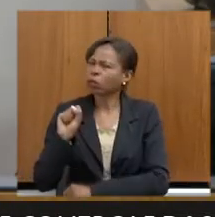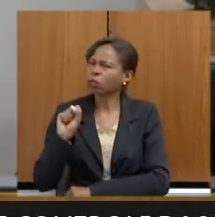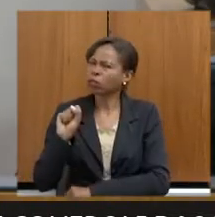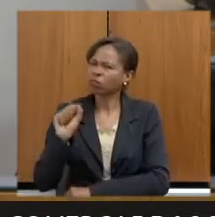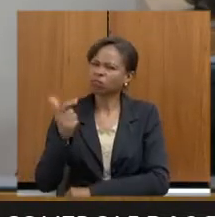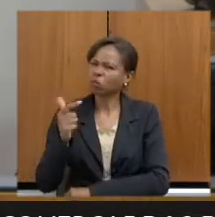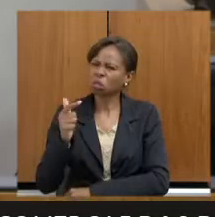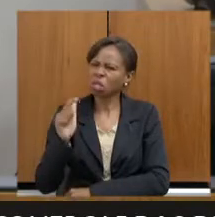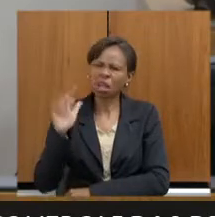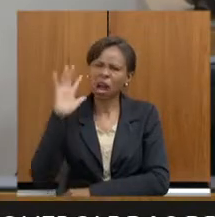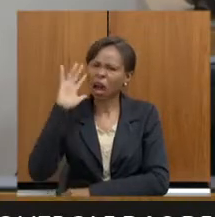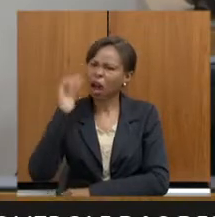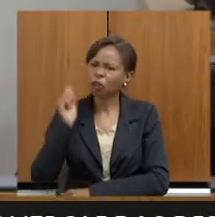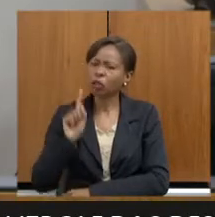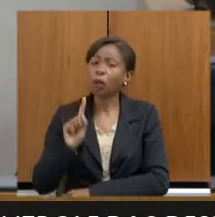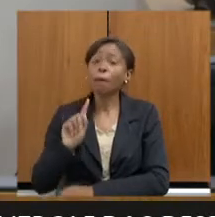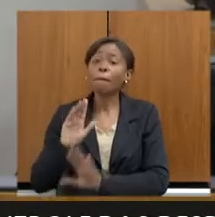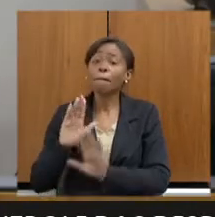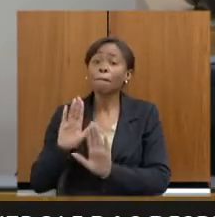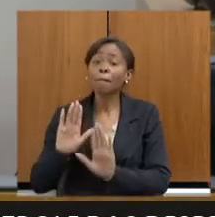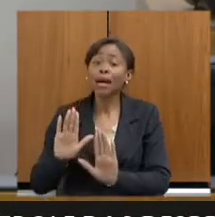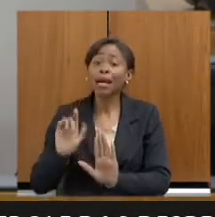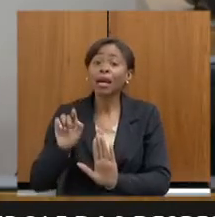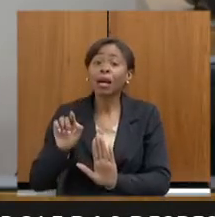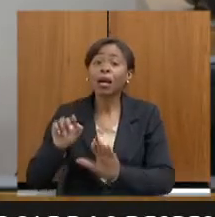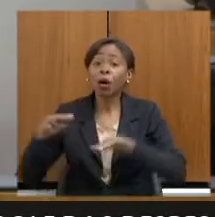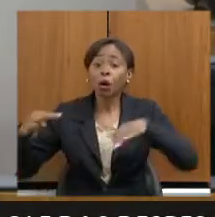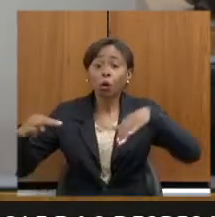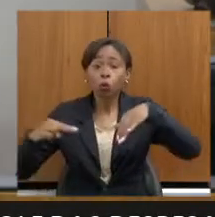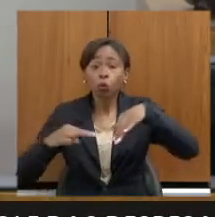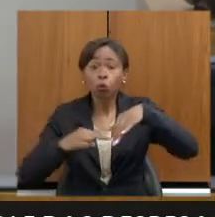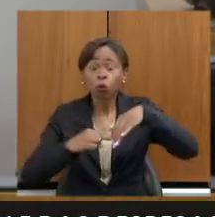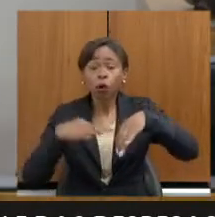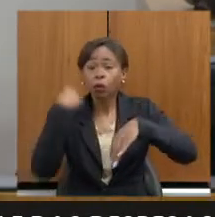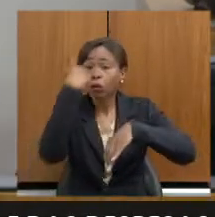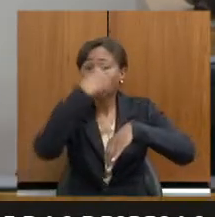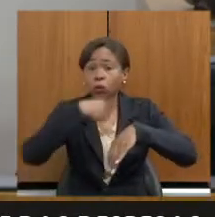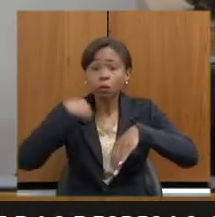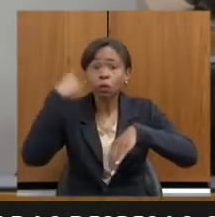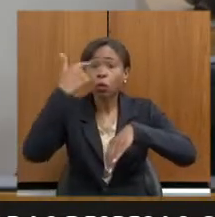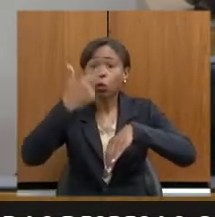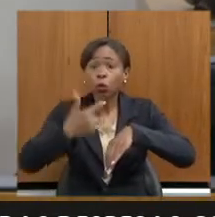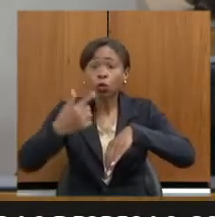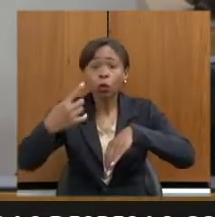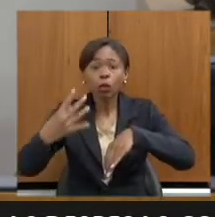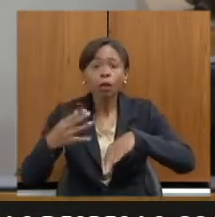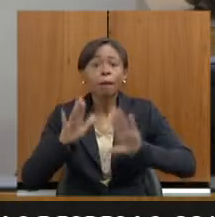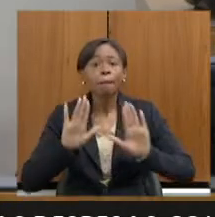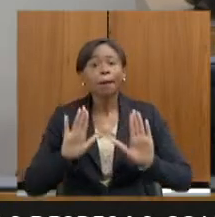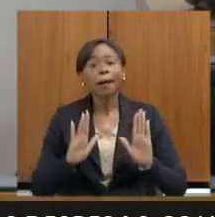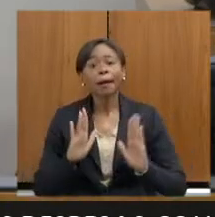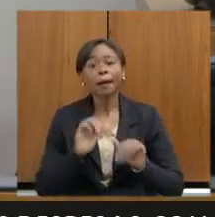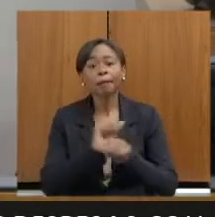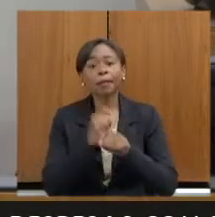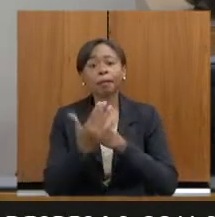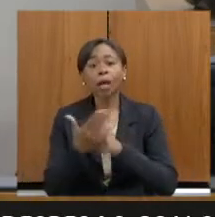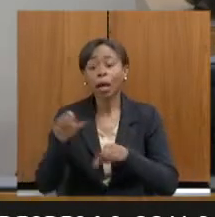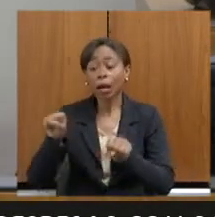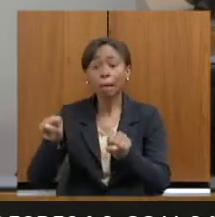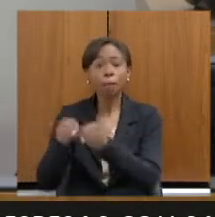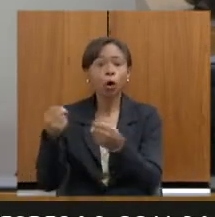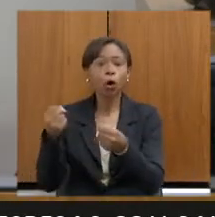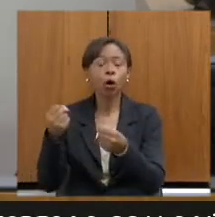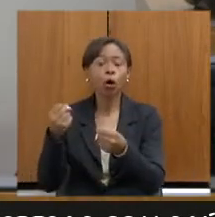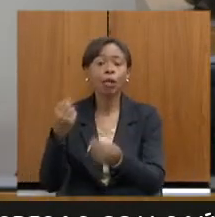ele é utilizado 24 horas por dia e plena pandemia ele quebrou e ficou três meses parado